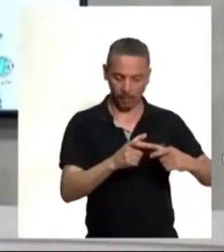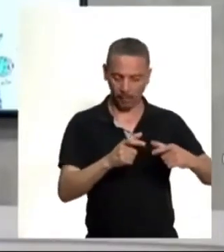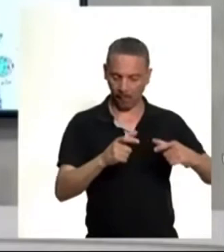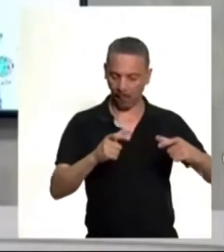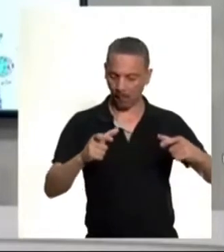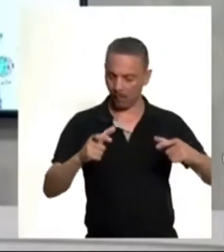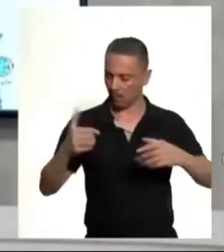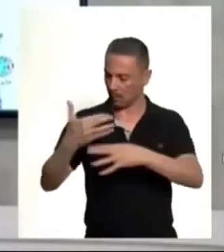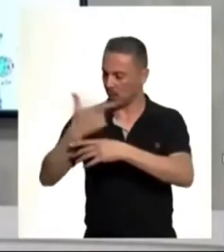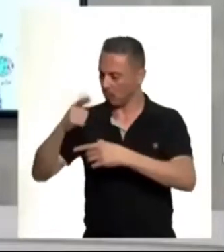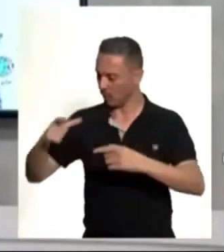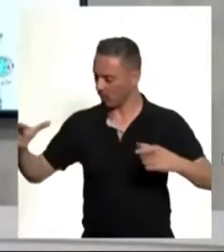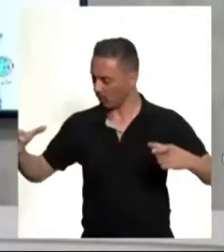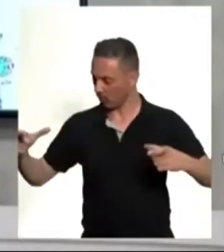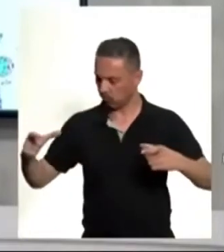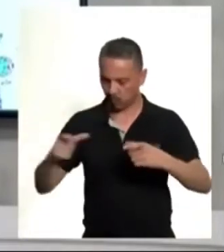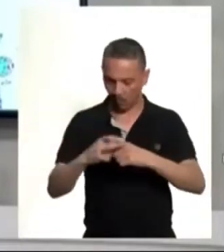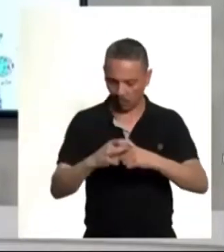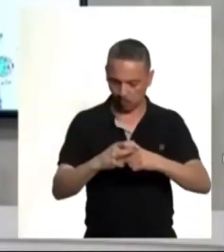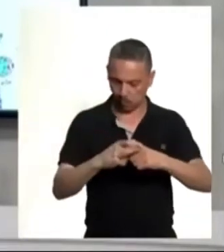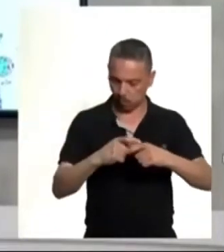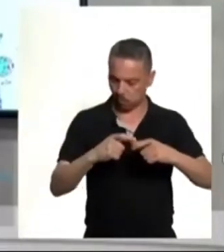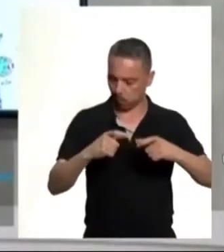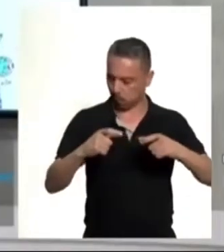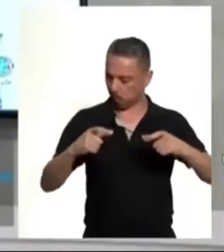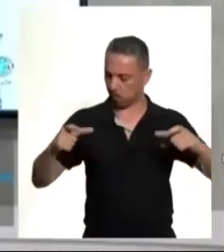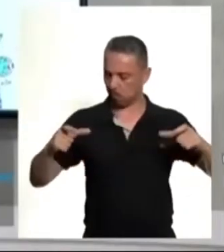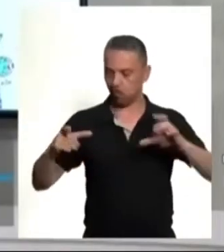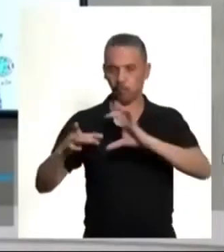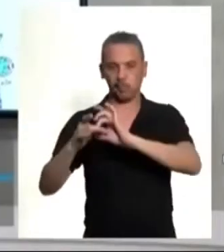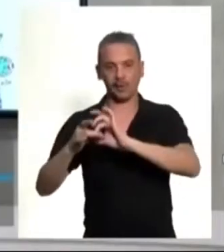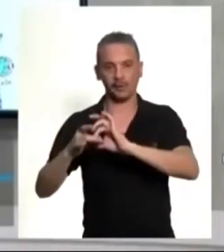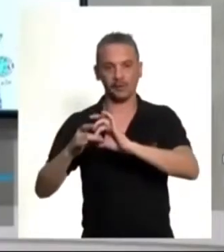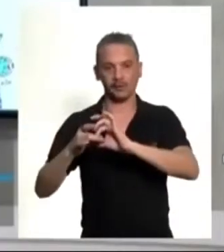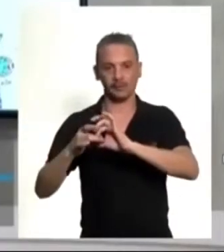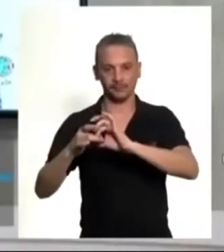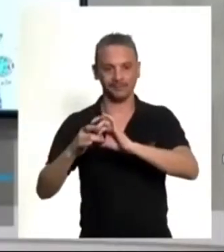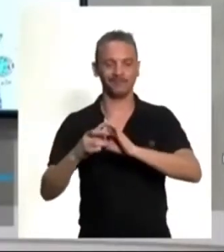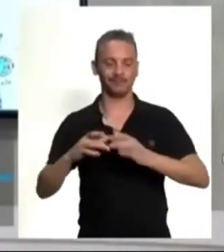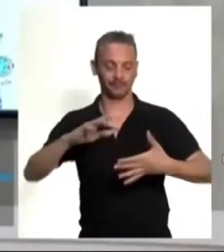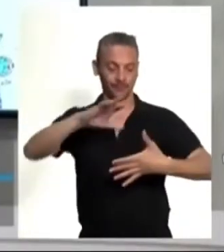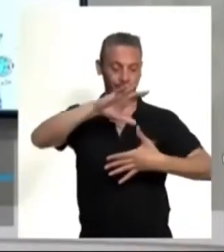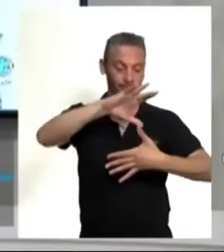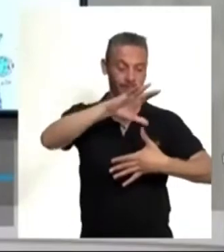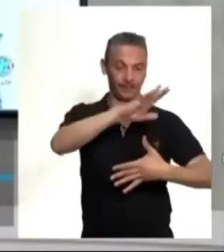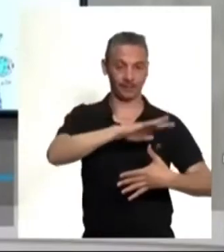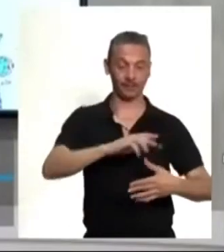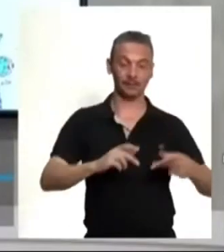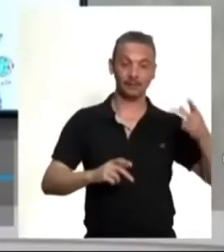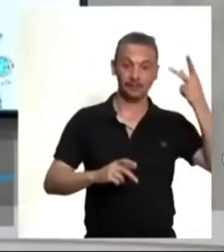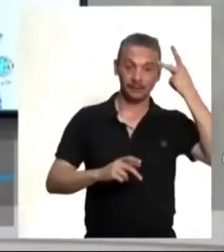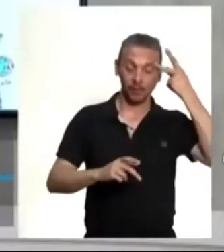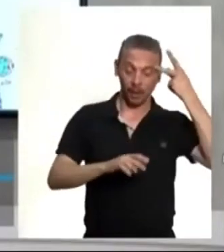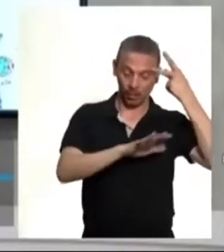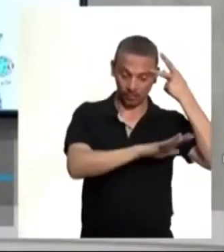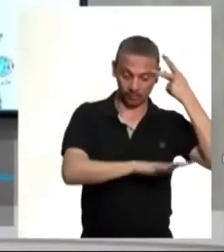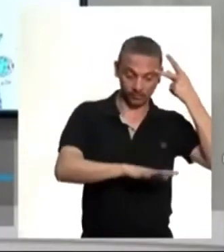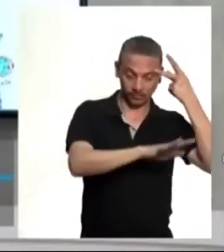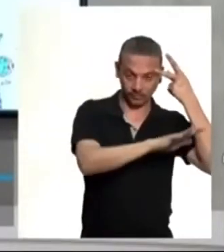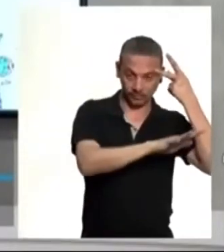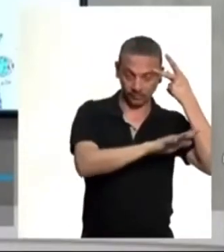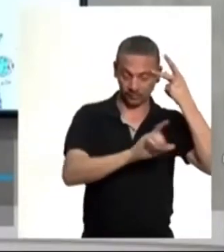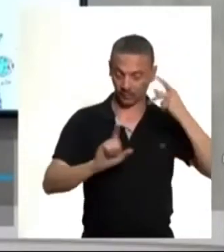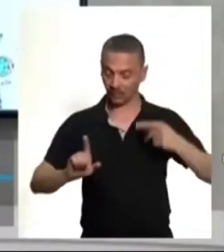outra cidade. A fusão das áreas urbanas. Olha só, de São Paulo a Guarulhos, existe aqui